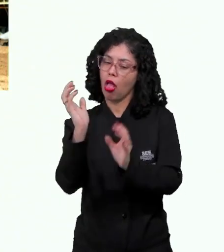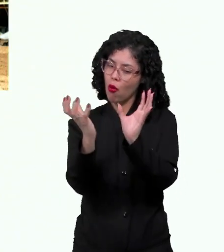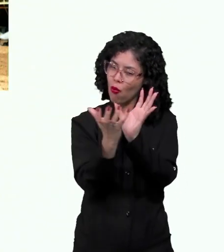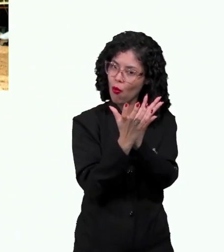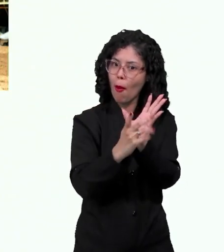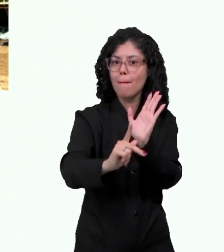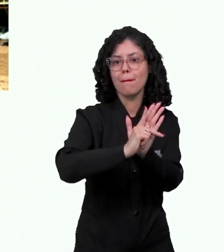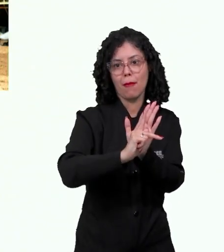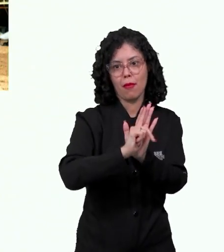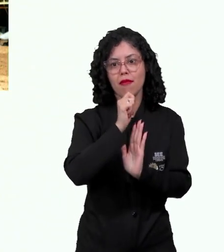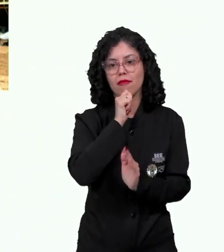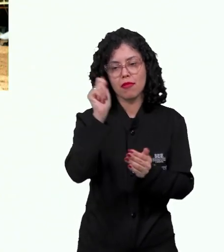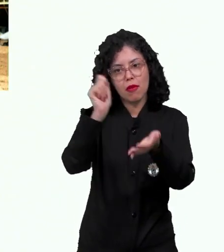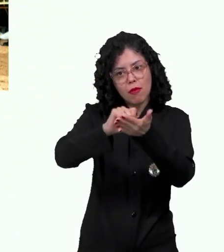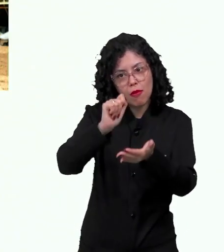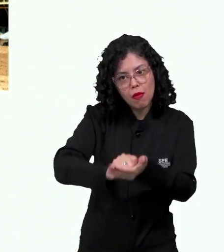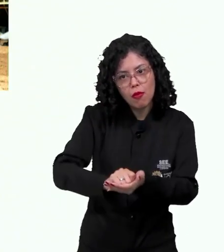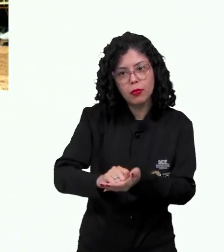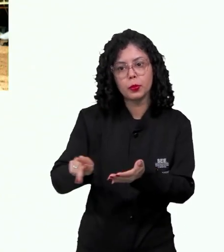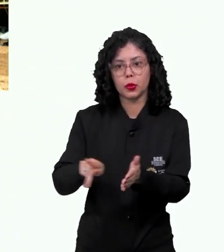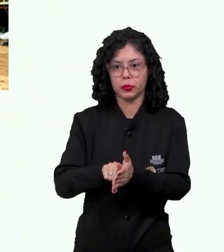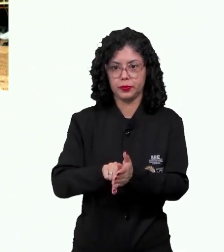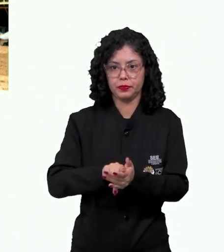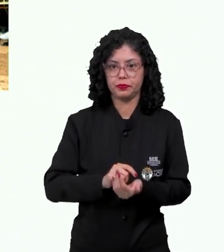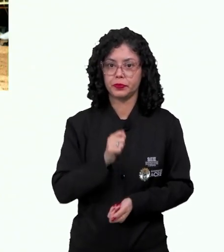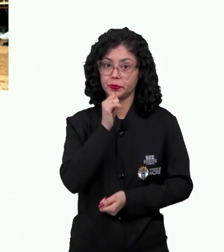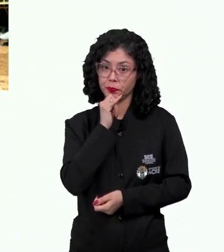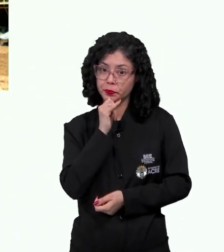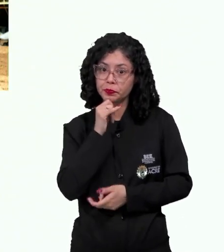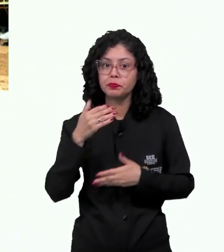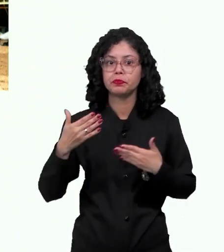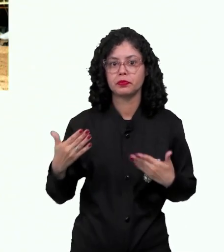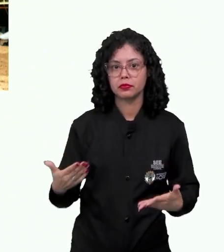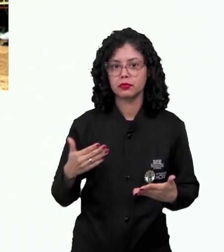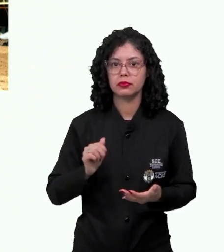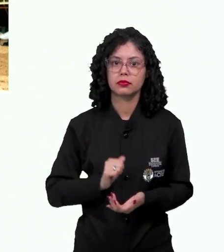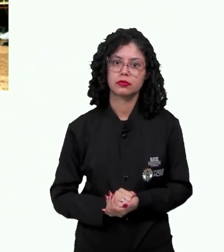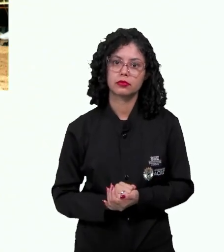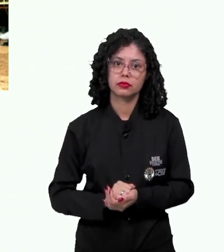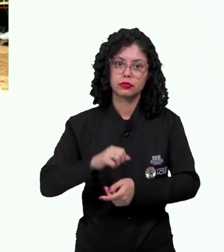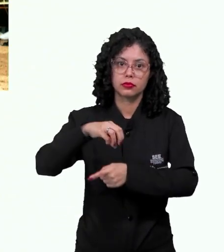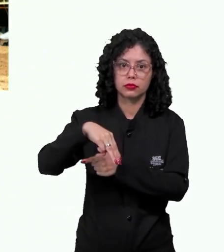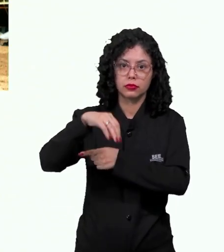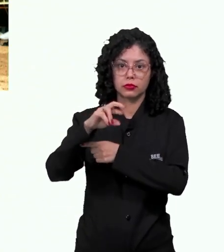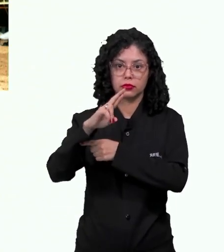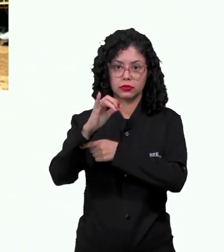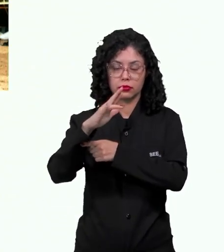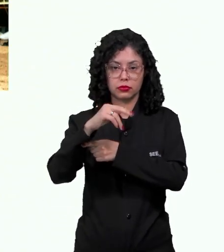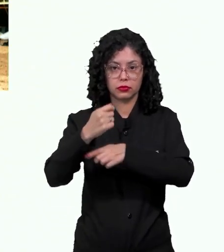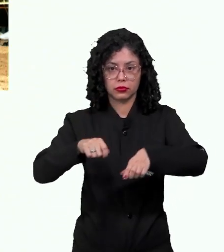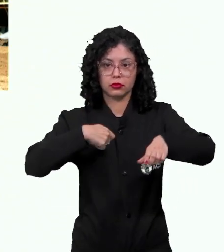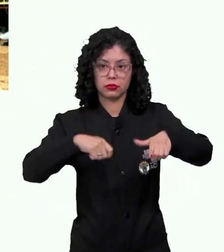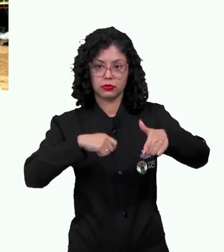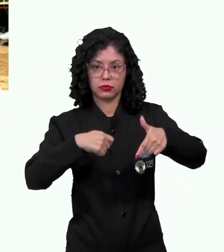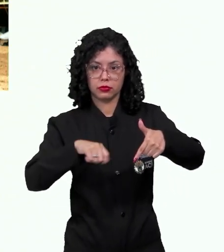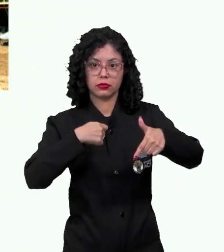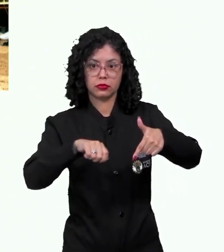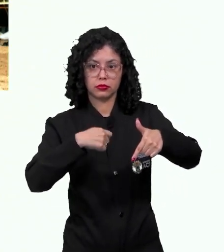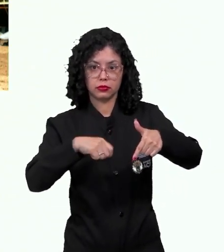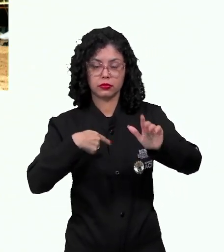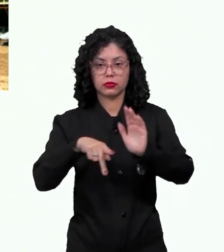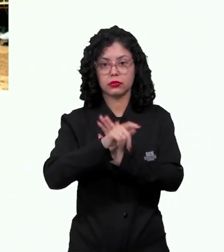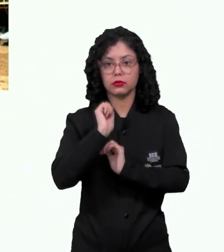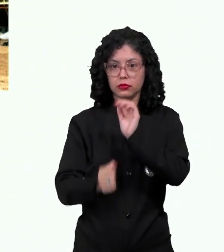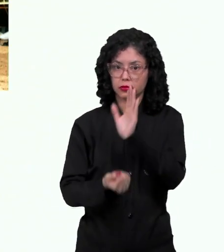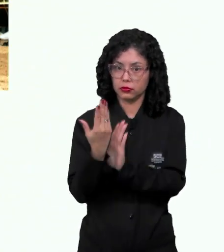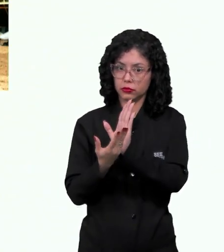comunidade sem um autor definido. Um exemplo disso é maracá, um instrumento indígena tradicional que não